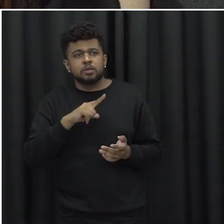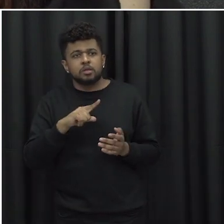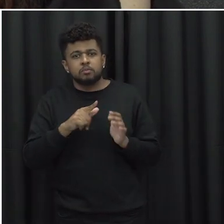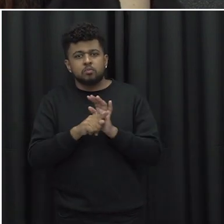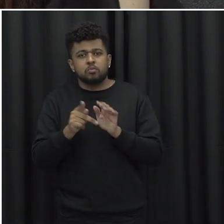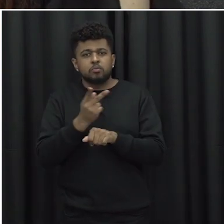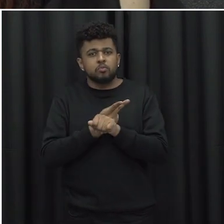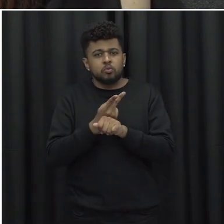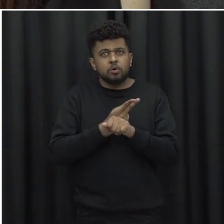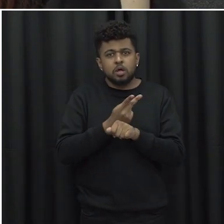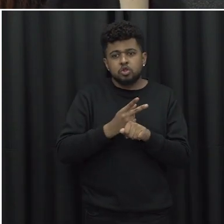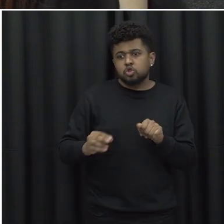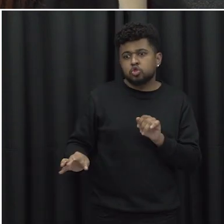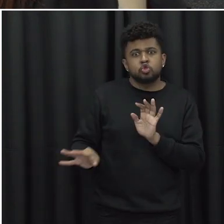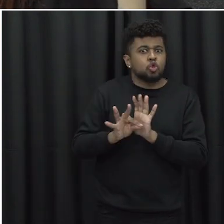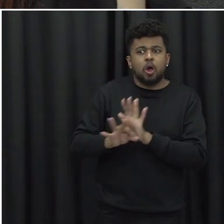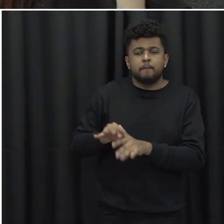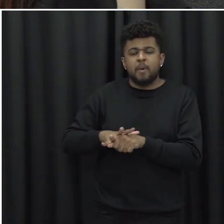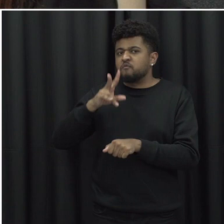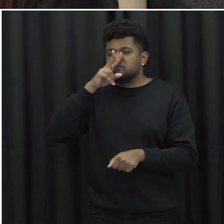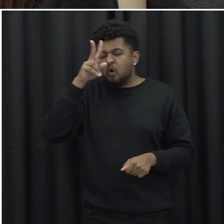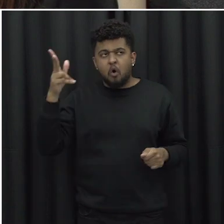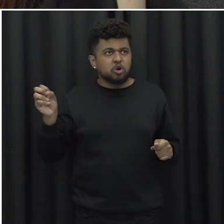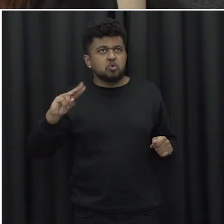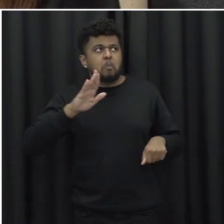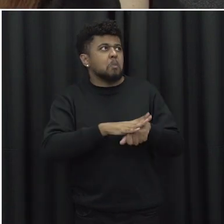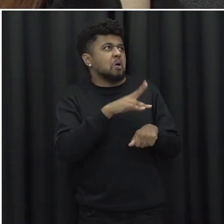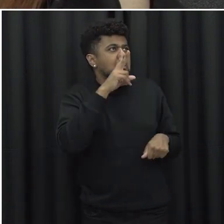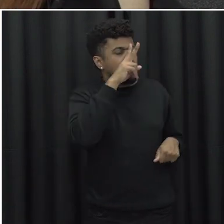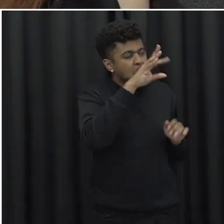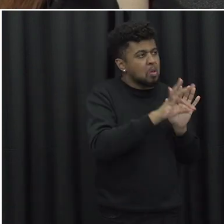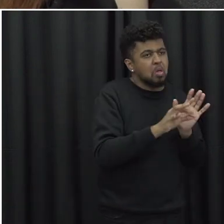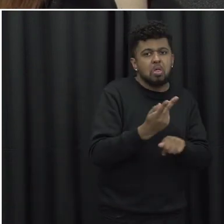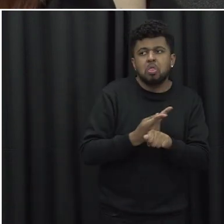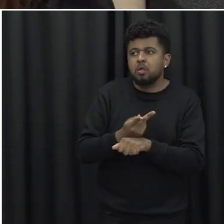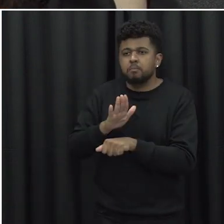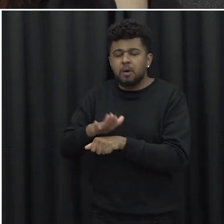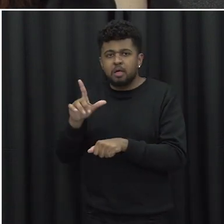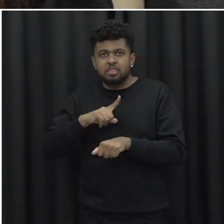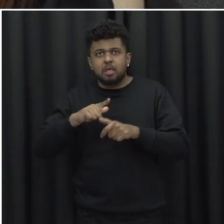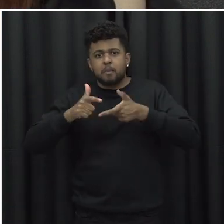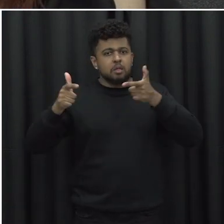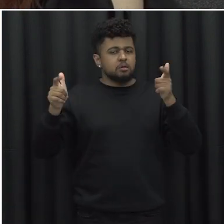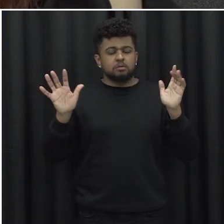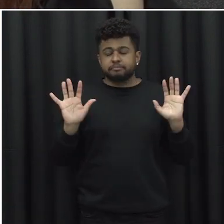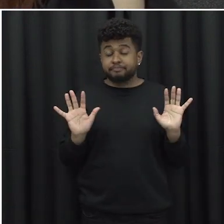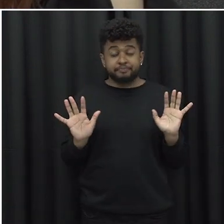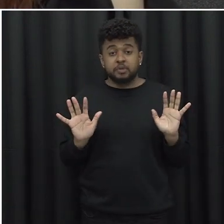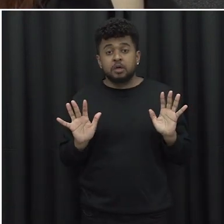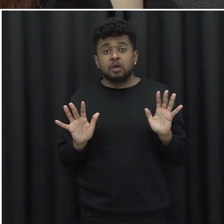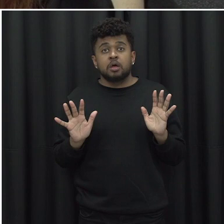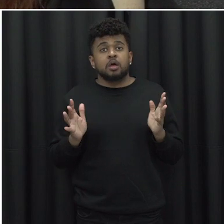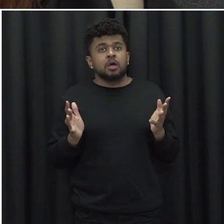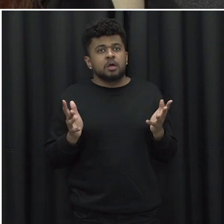significa que você vai ir para vai procurar drogas mais potentes ou mais fortes, né? Que tem uma